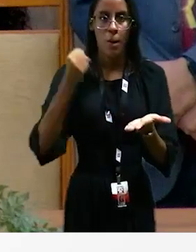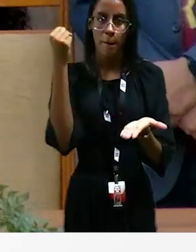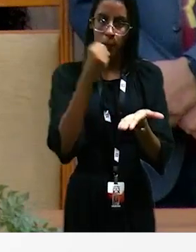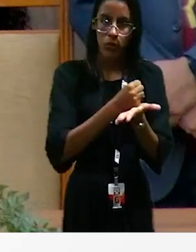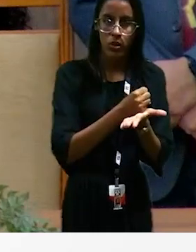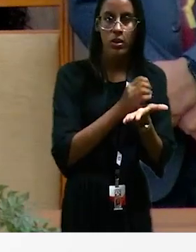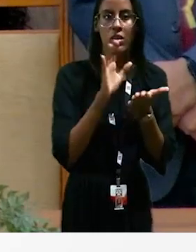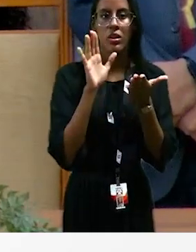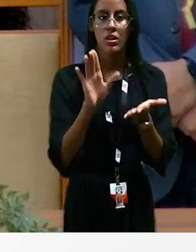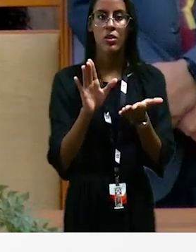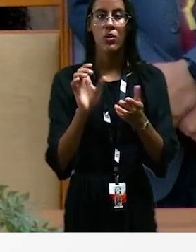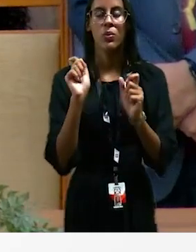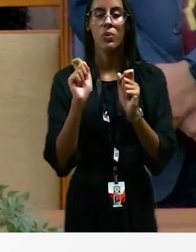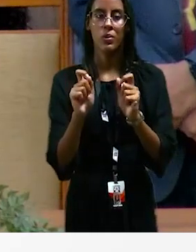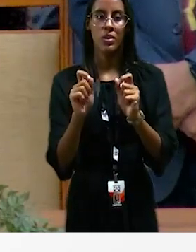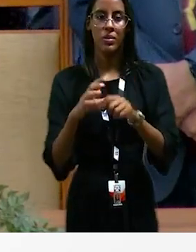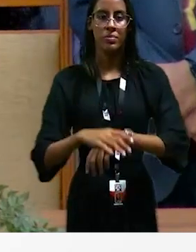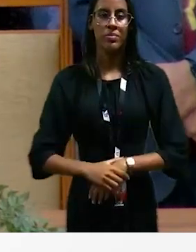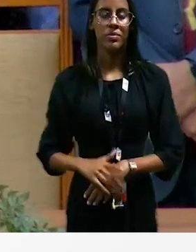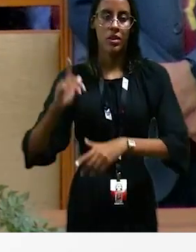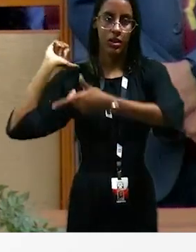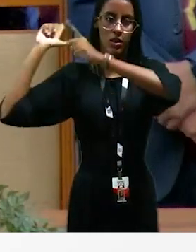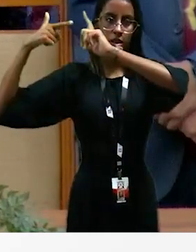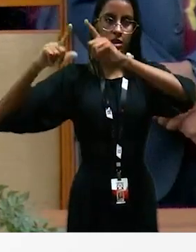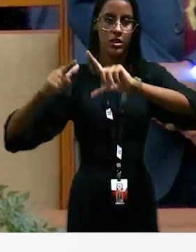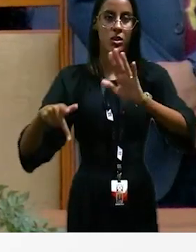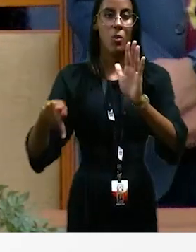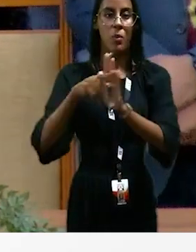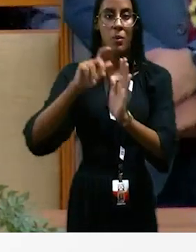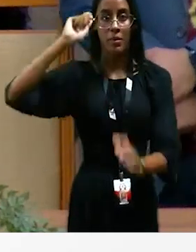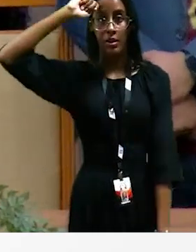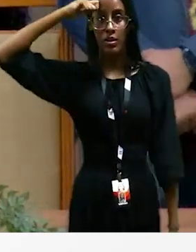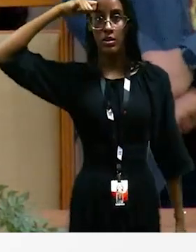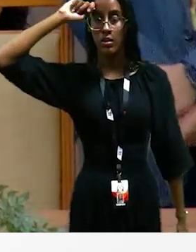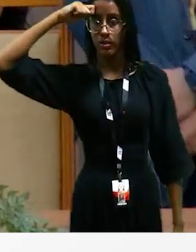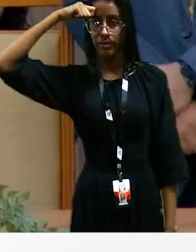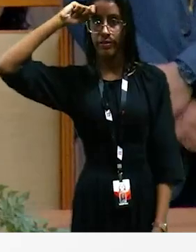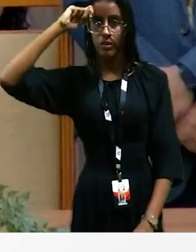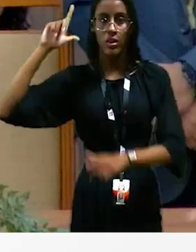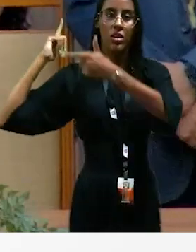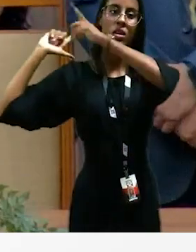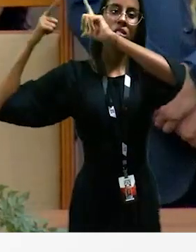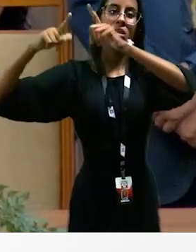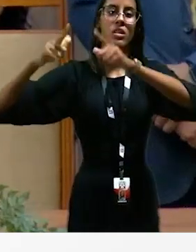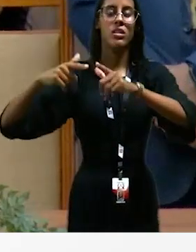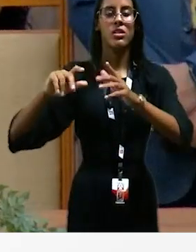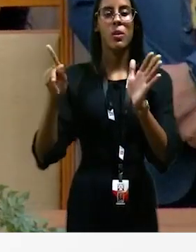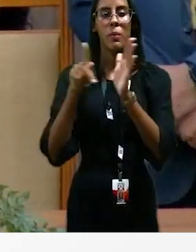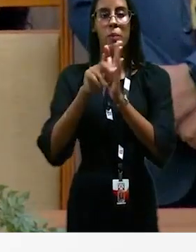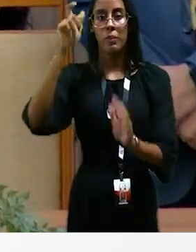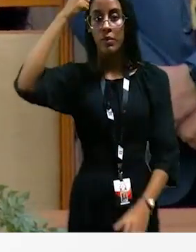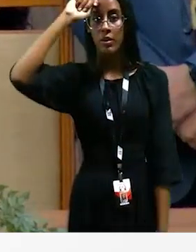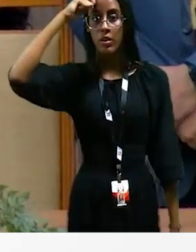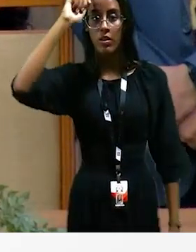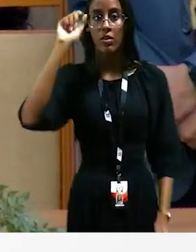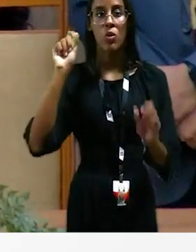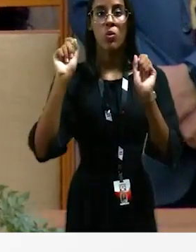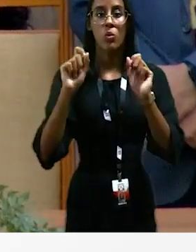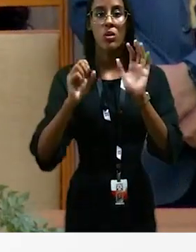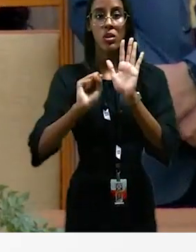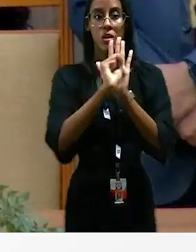matrizes africanas as matrizes africanas que se destacam é o